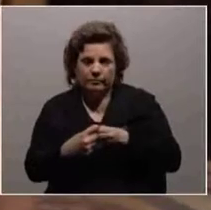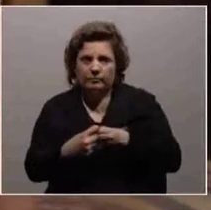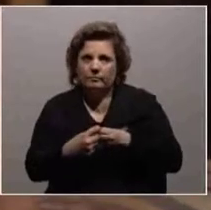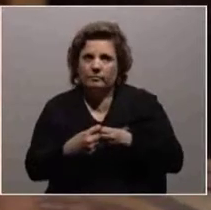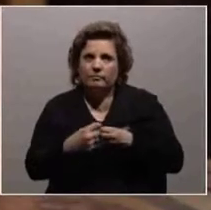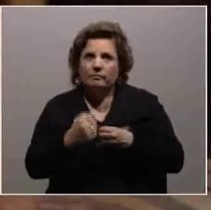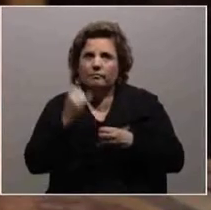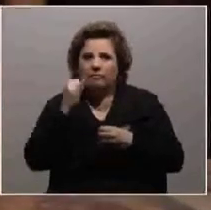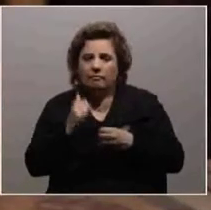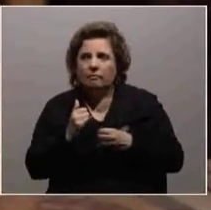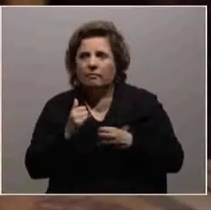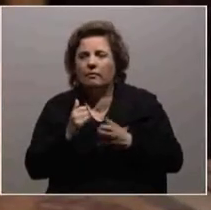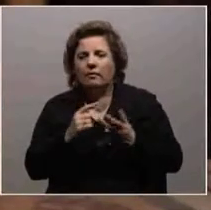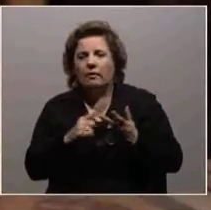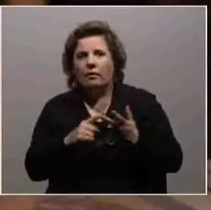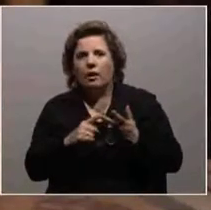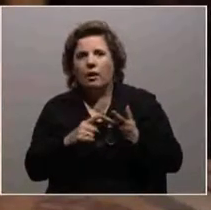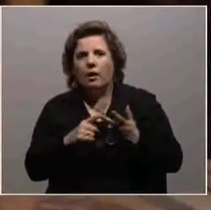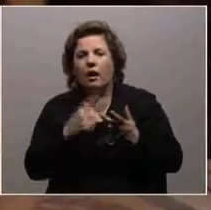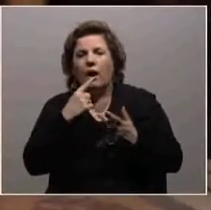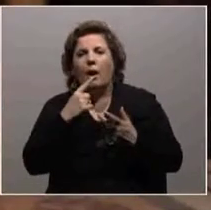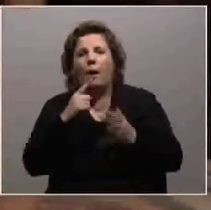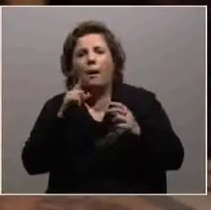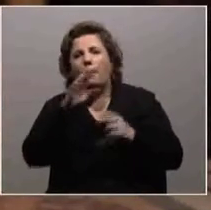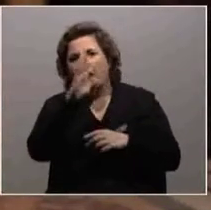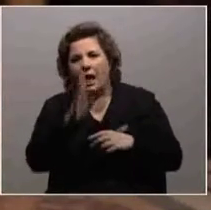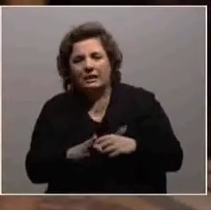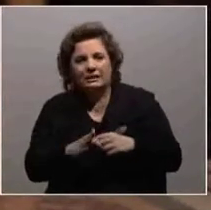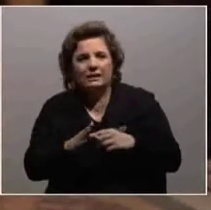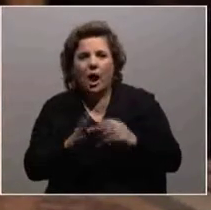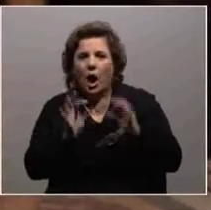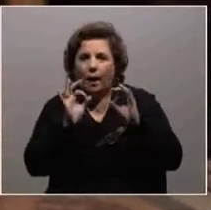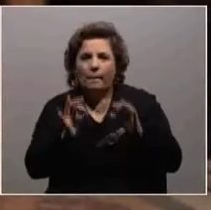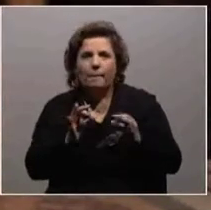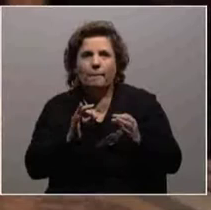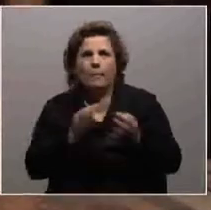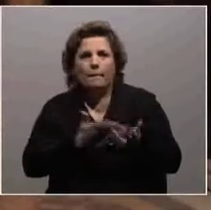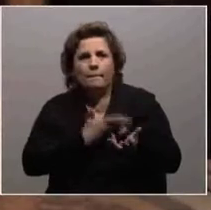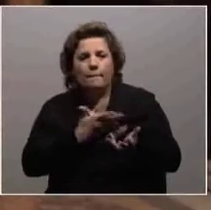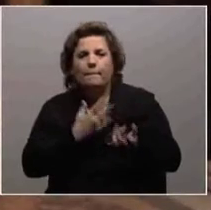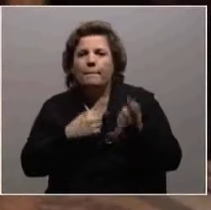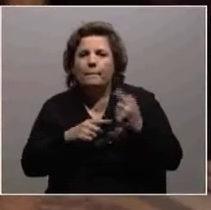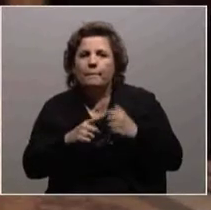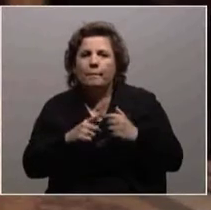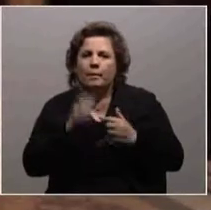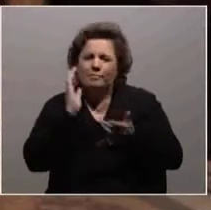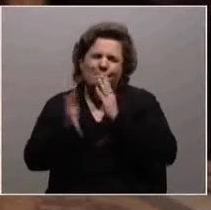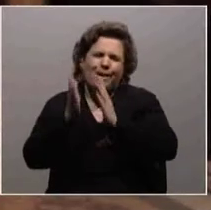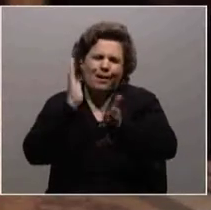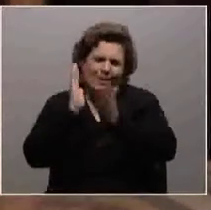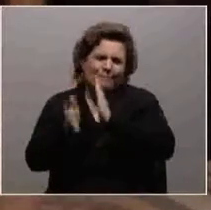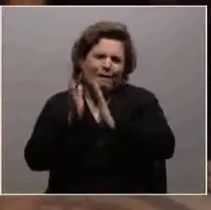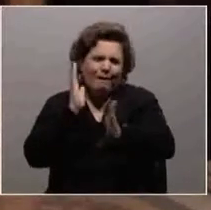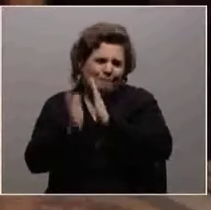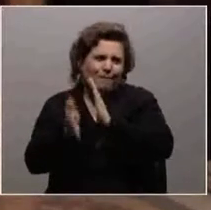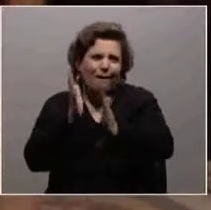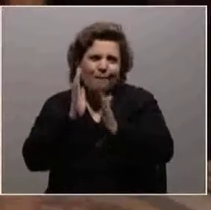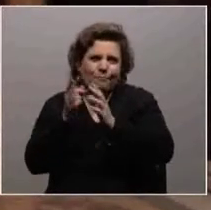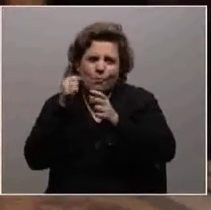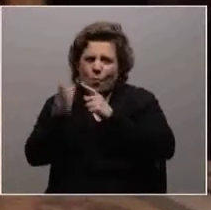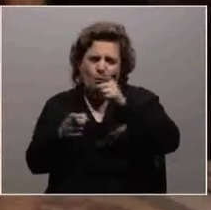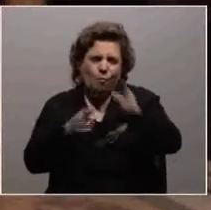feito protestos no brasil inteiro no país inteiro mas tem havido muita repressão muita